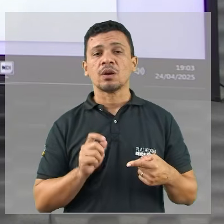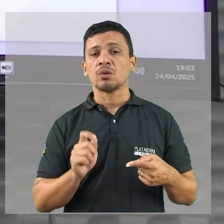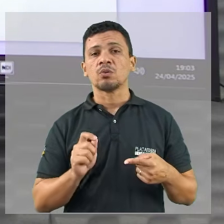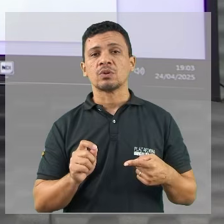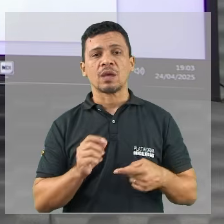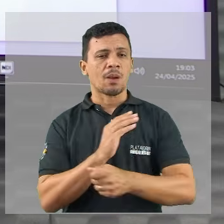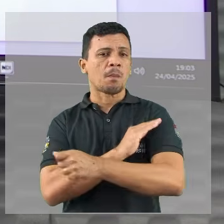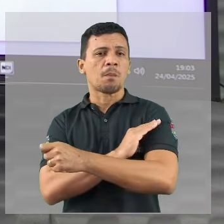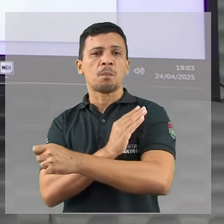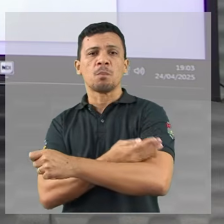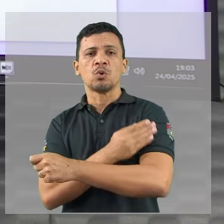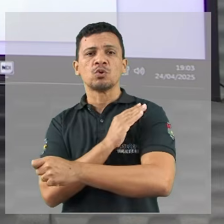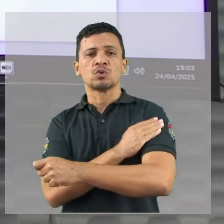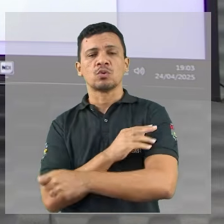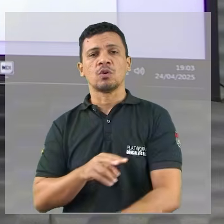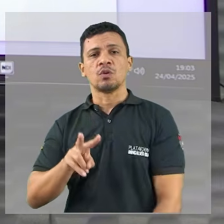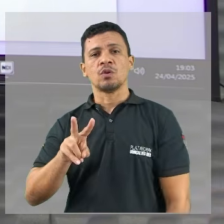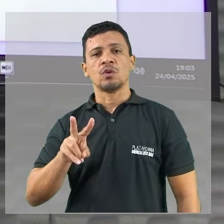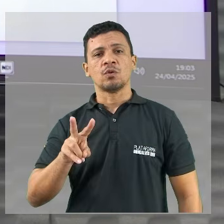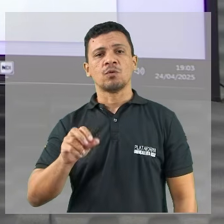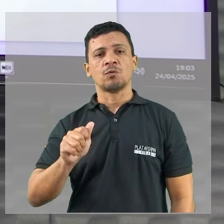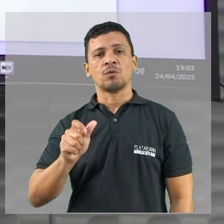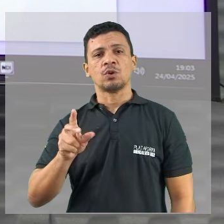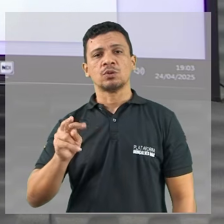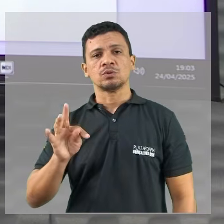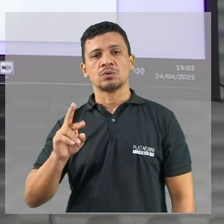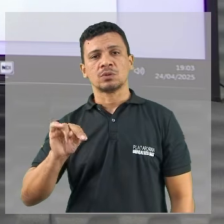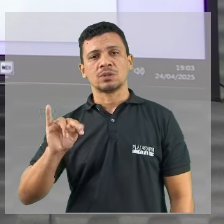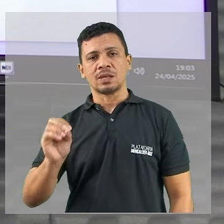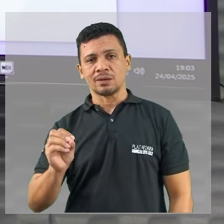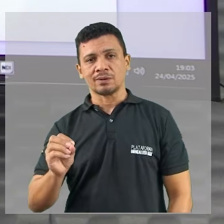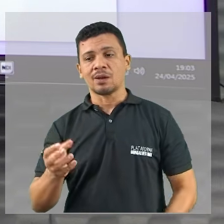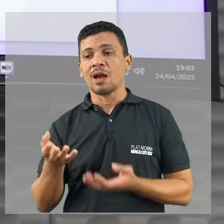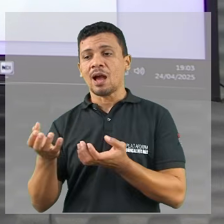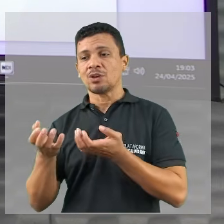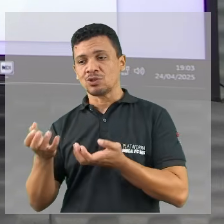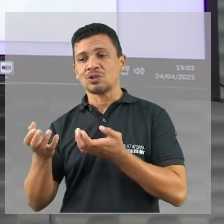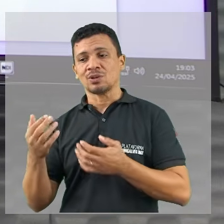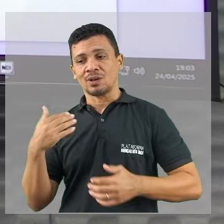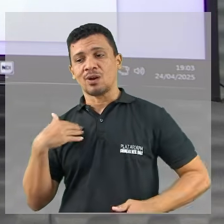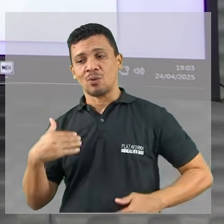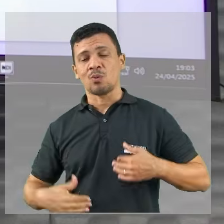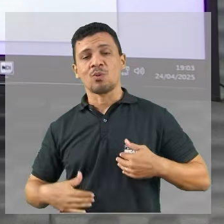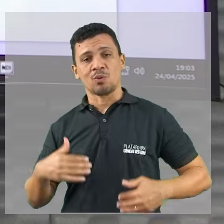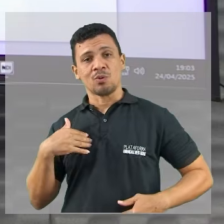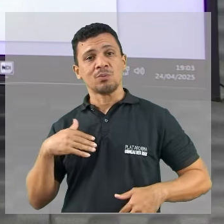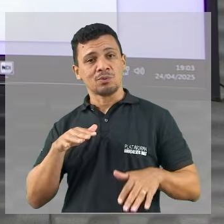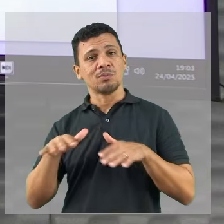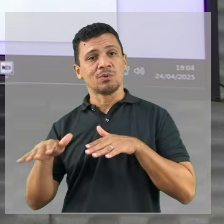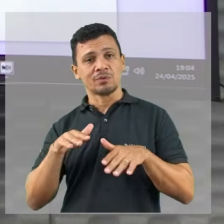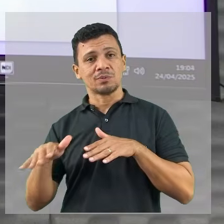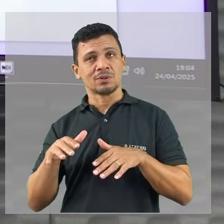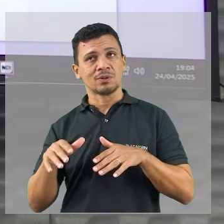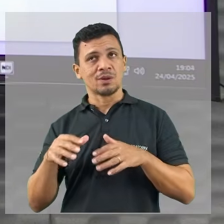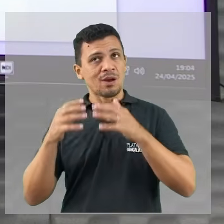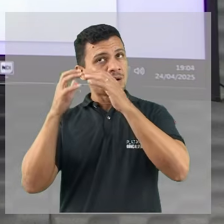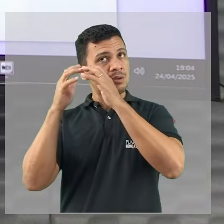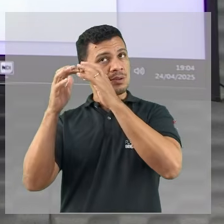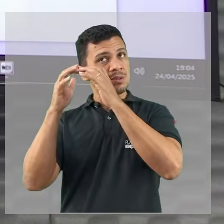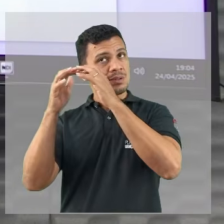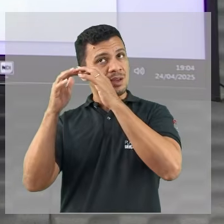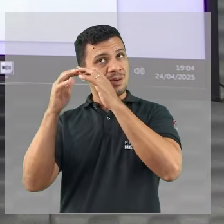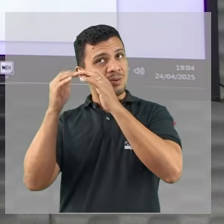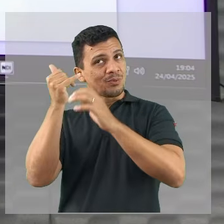porque a gente tem a intenção de se mexer e a gente manda uma informação do cérebro para esse